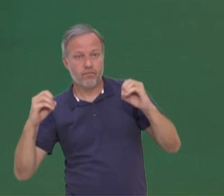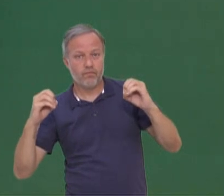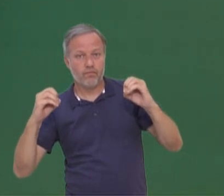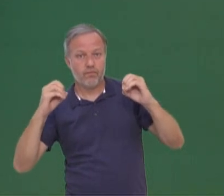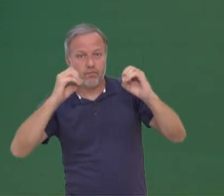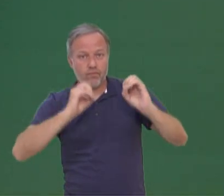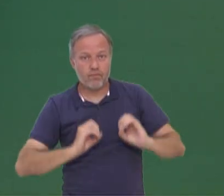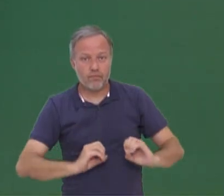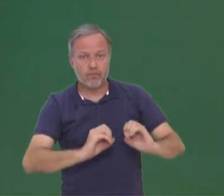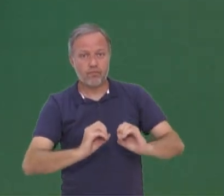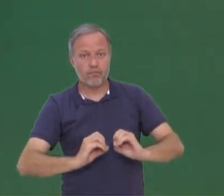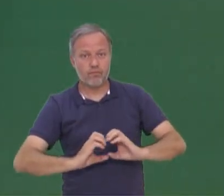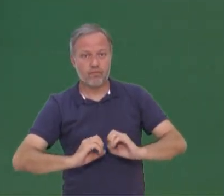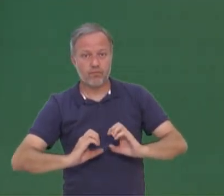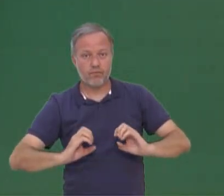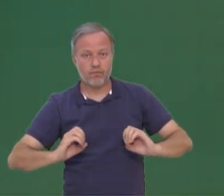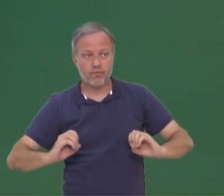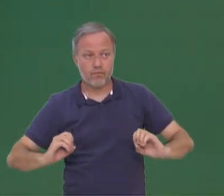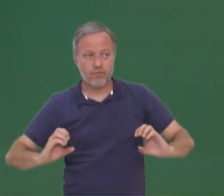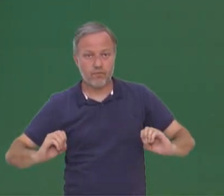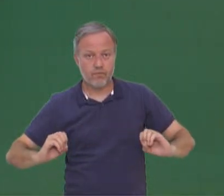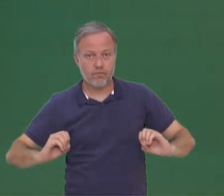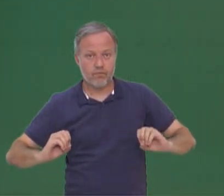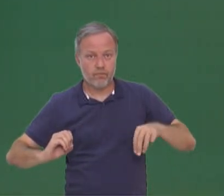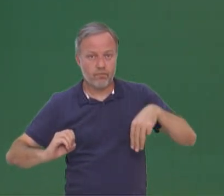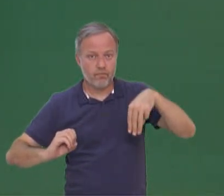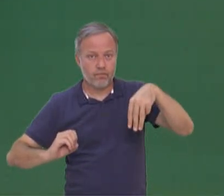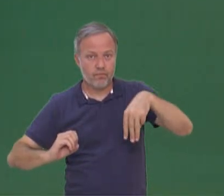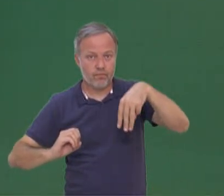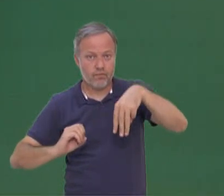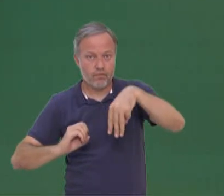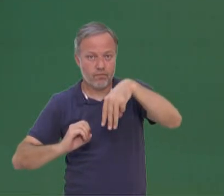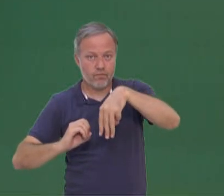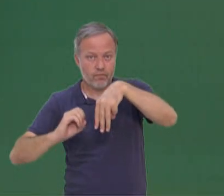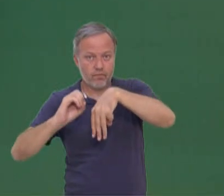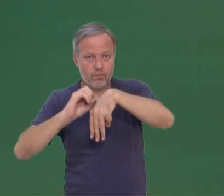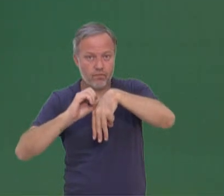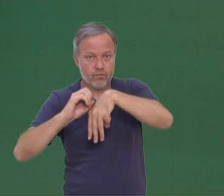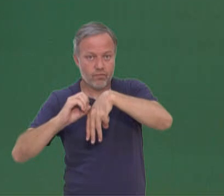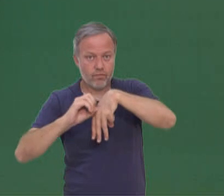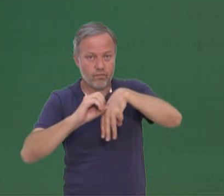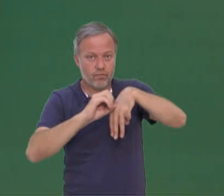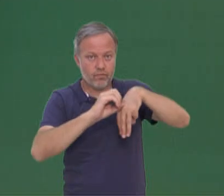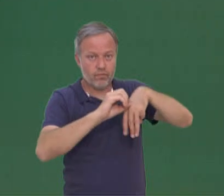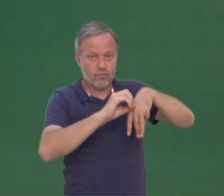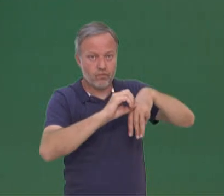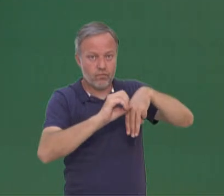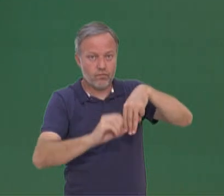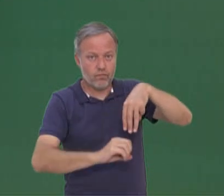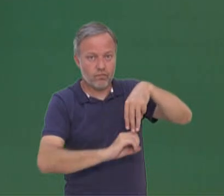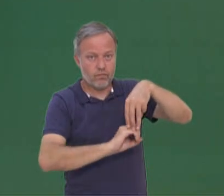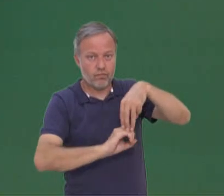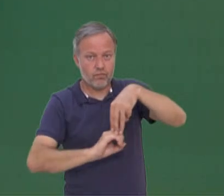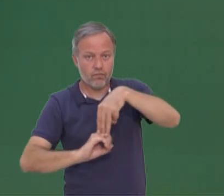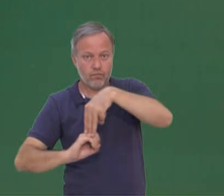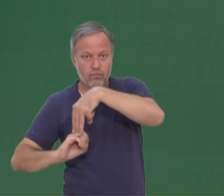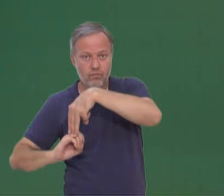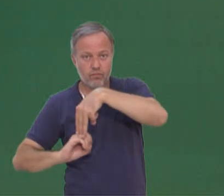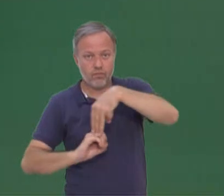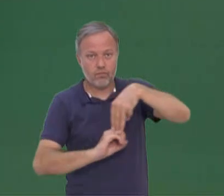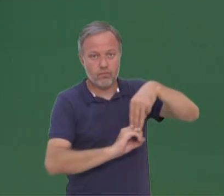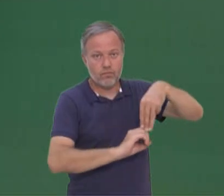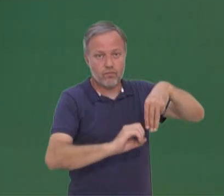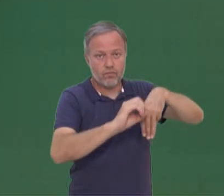camada para o outro. E a parte que não entra em contato com a água, a parte apolar, para o interior dessa